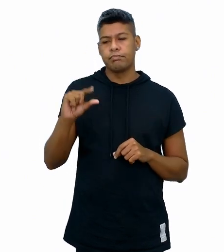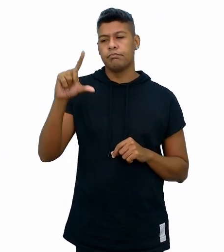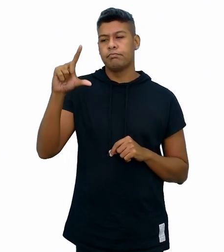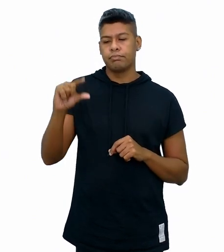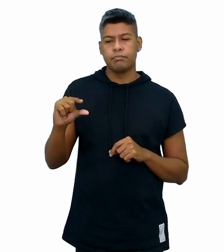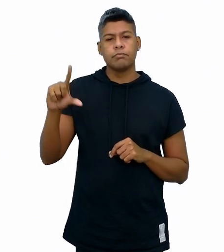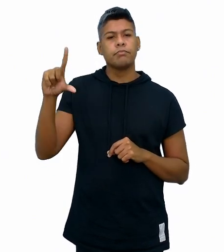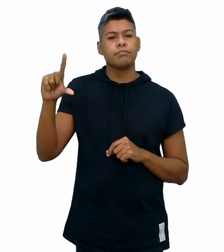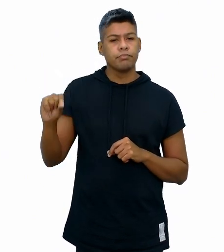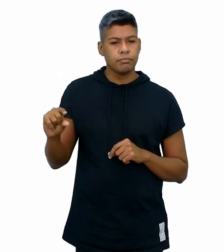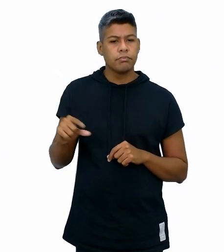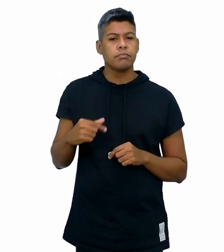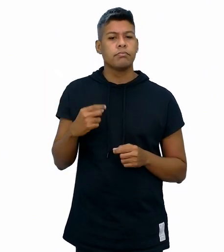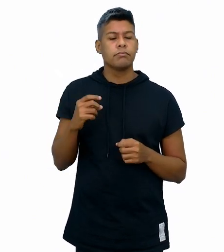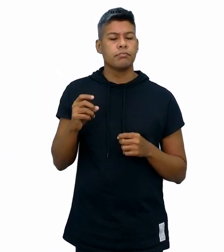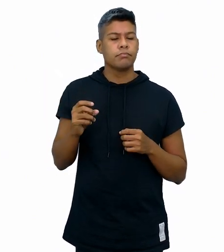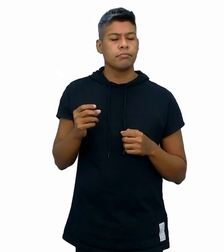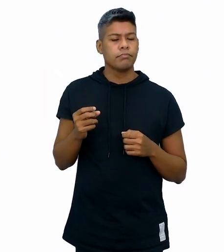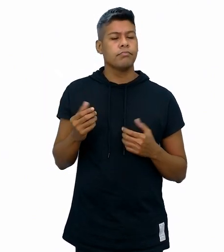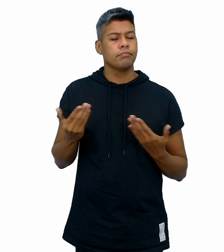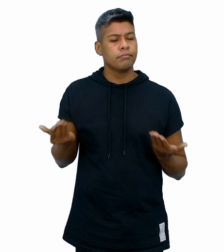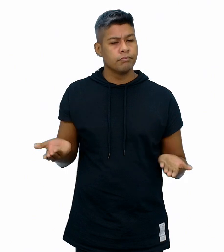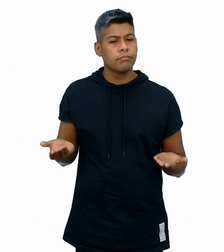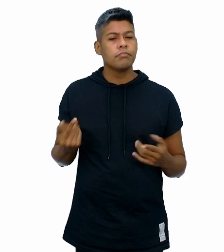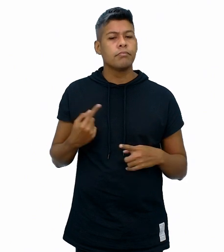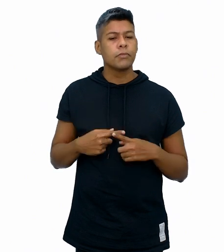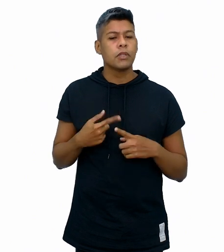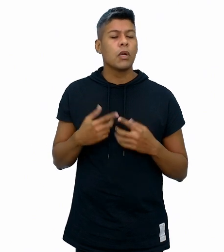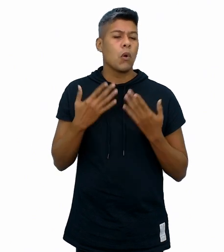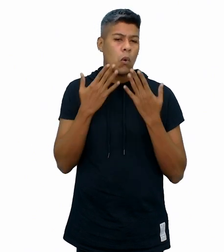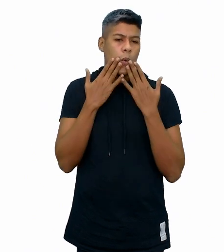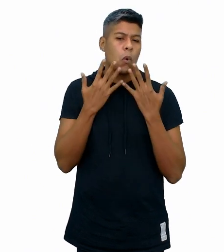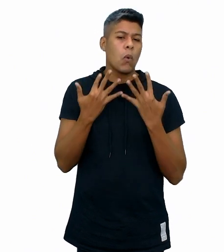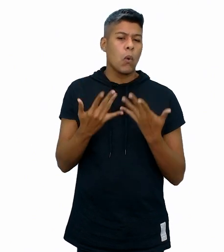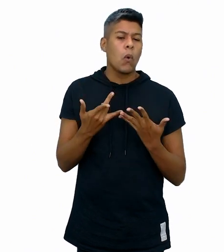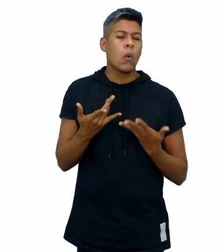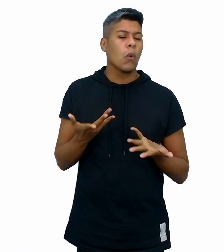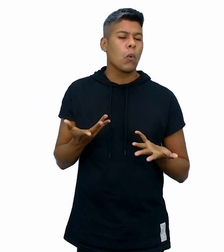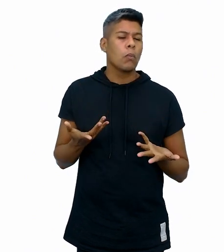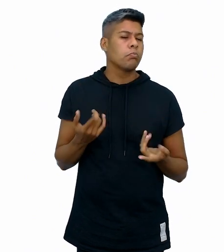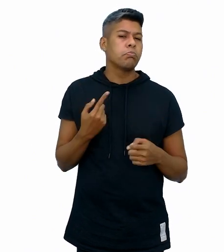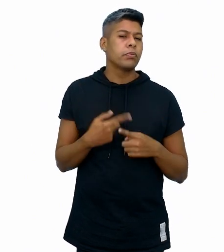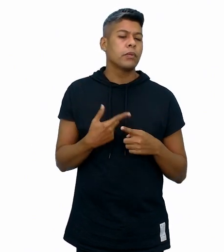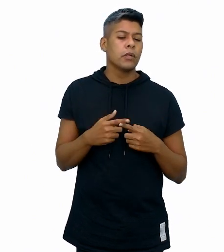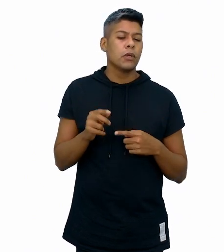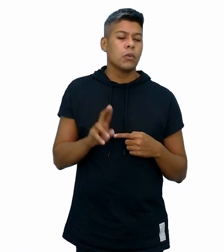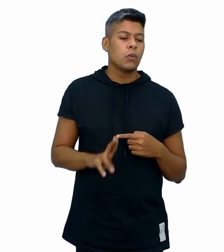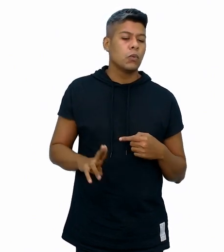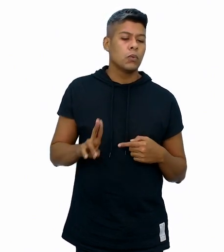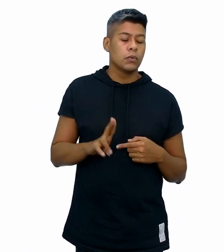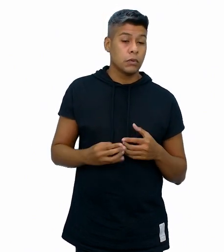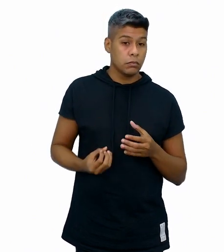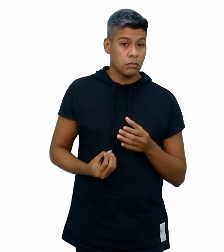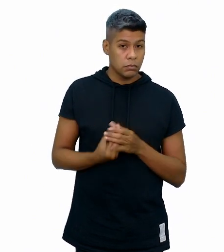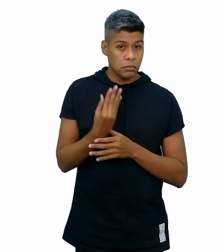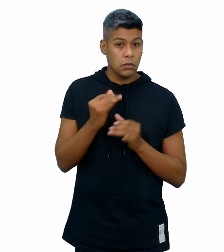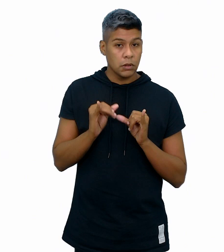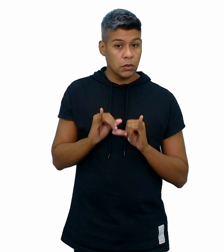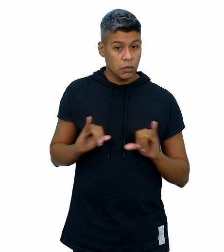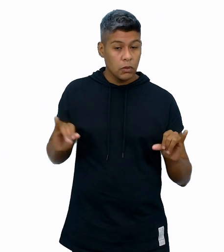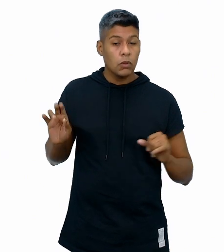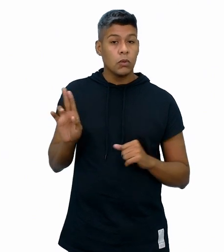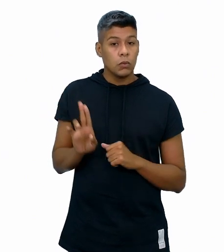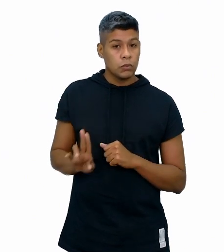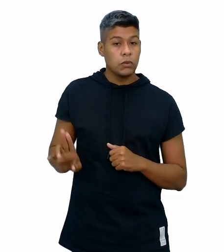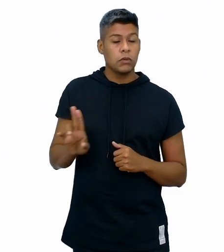é maior em alguns pontos, né? E essa cor, qual a intenção, né? Ao produzir essa campanha de